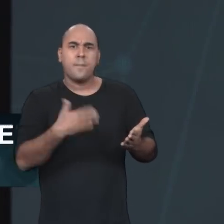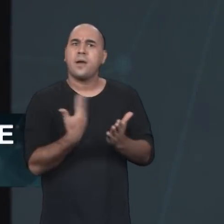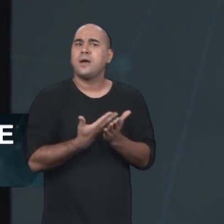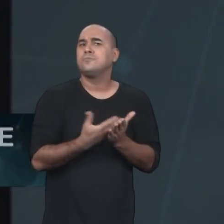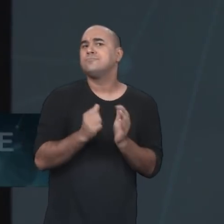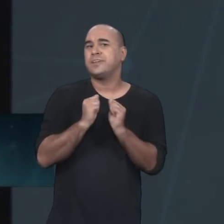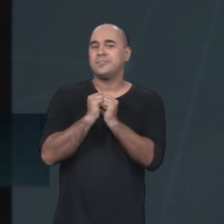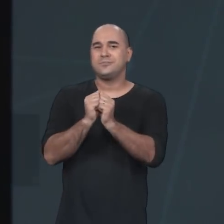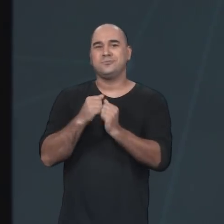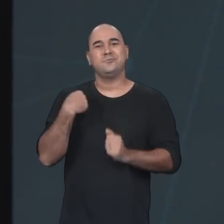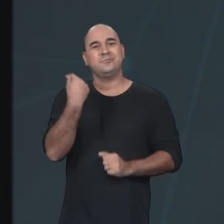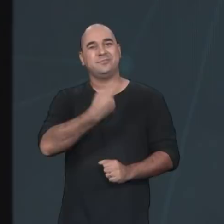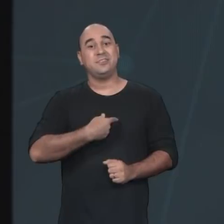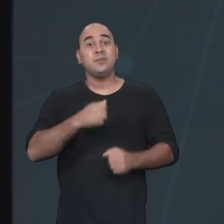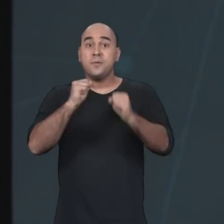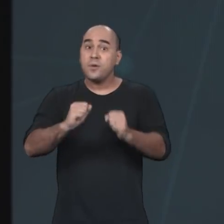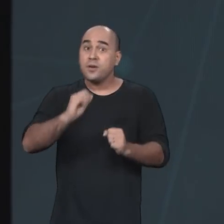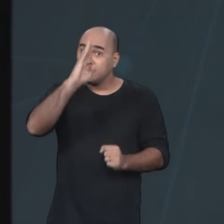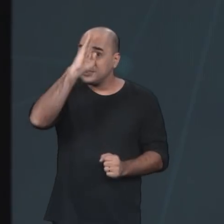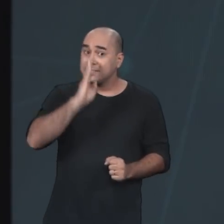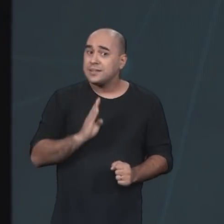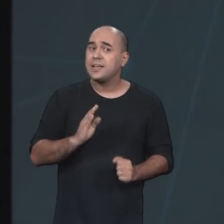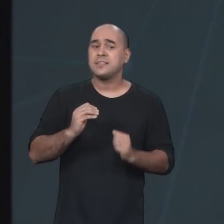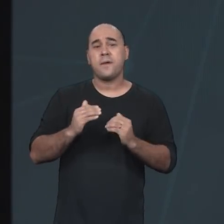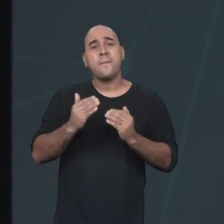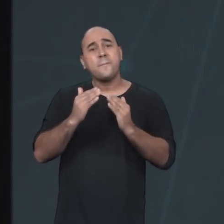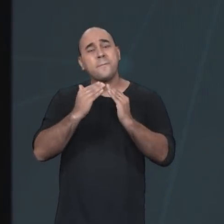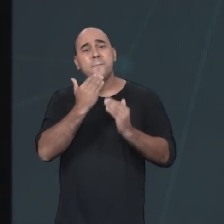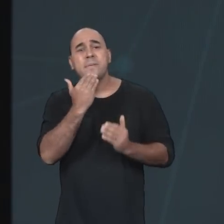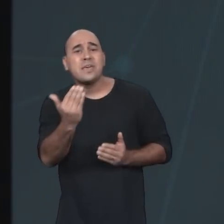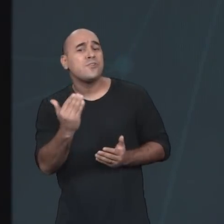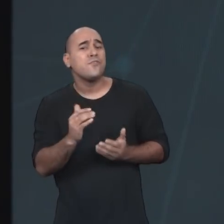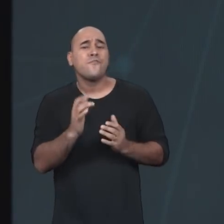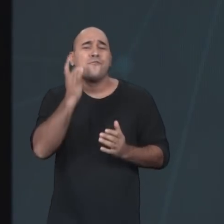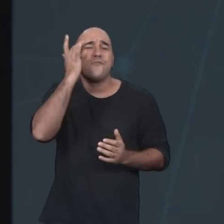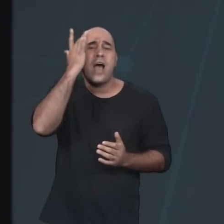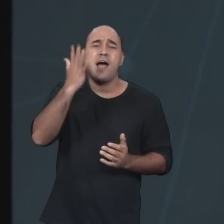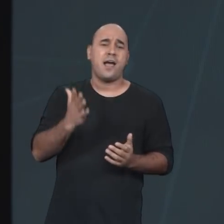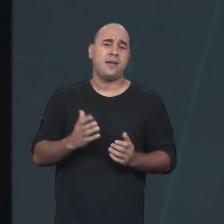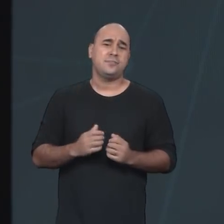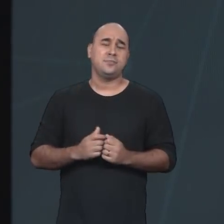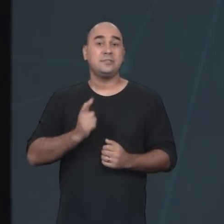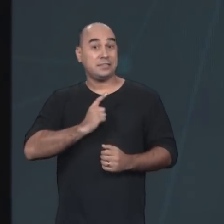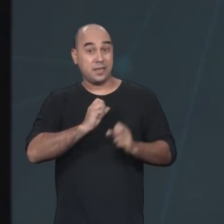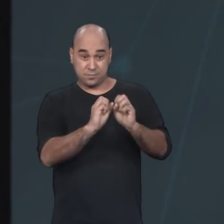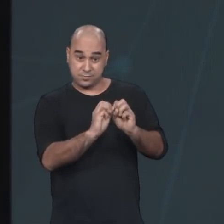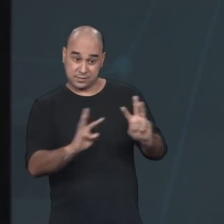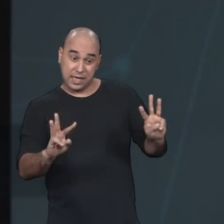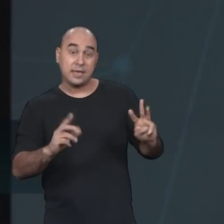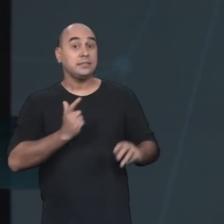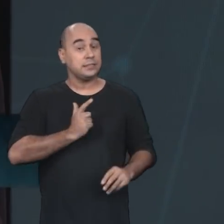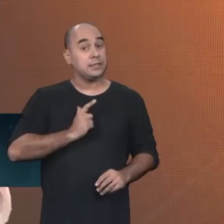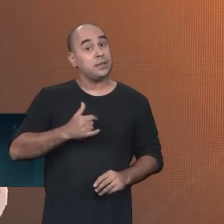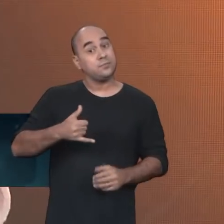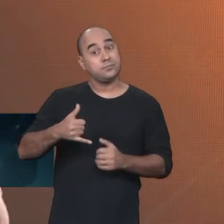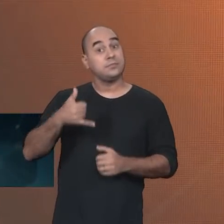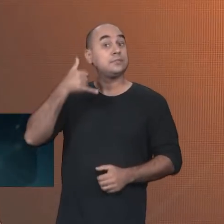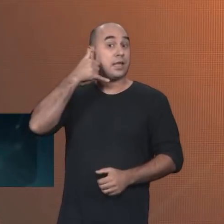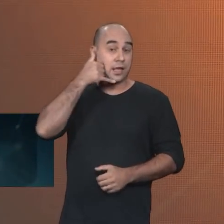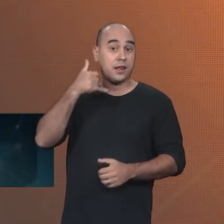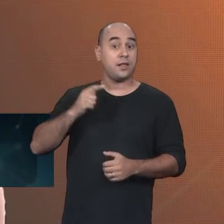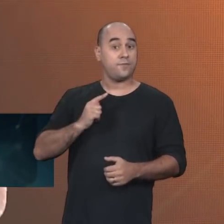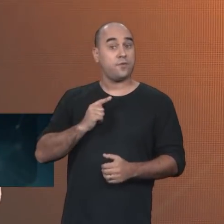graça, você pede agora, liga pra gente. O telefone aparece aí na sua tela e também o site. Você lembra mais ou menos? Lembro,